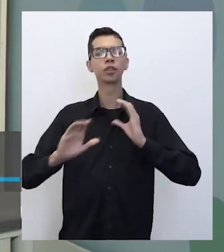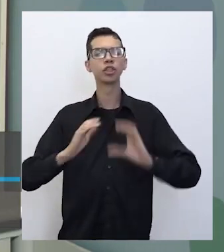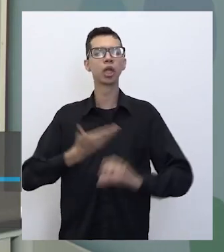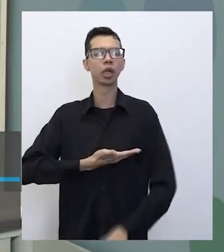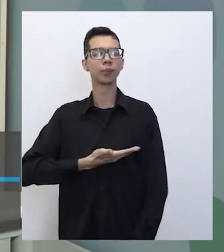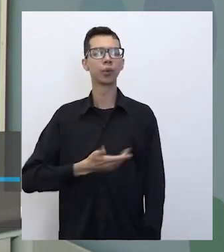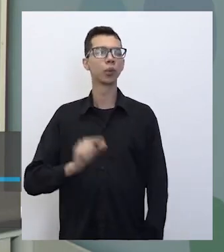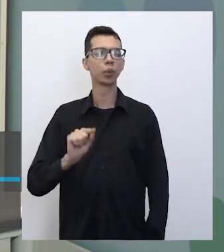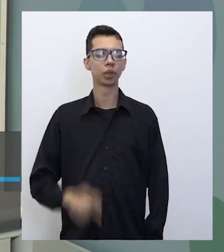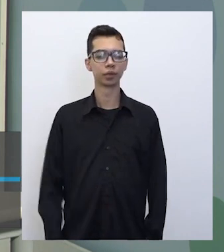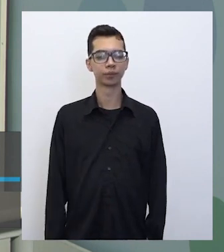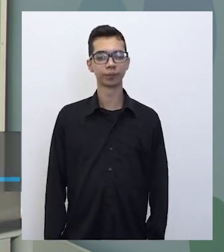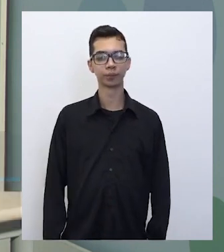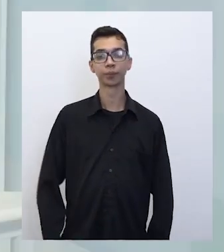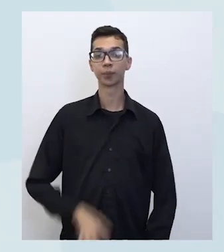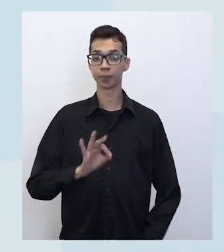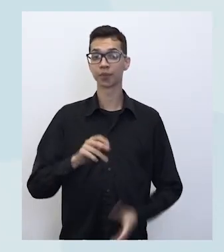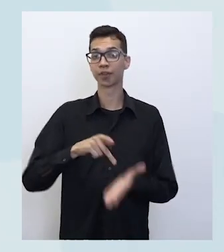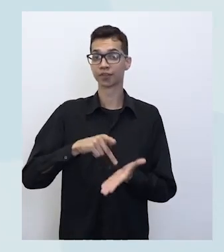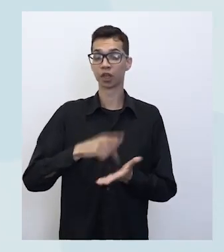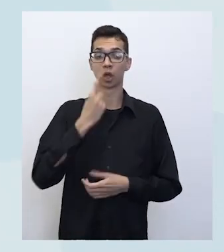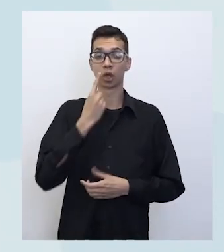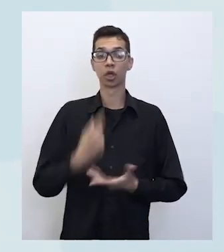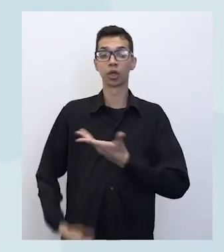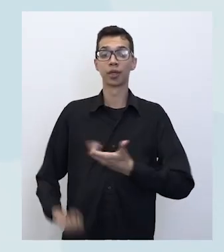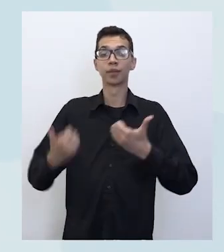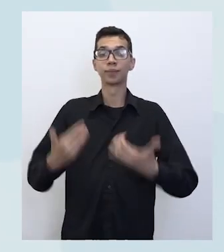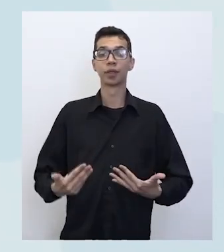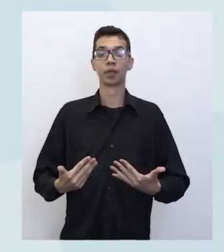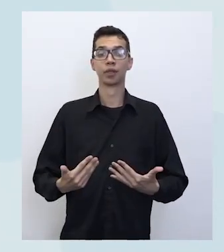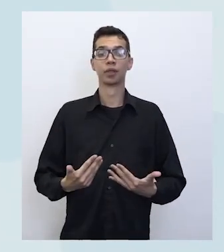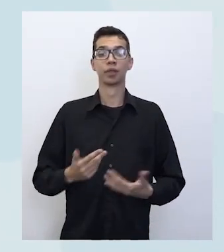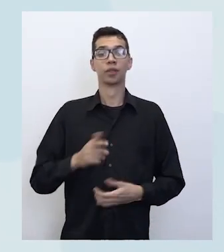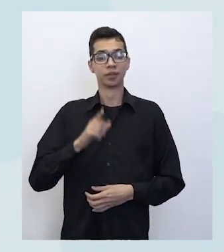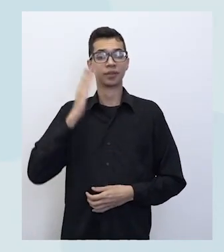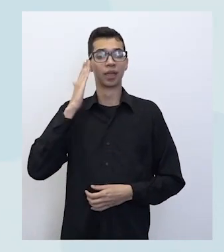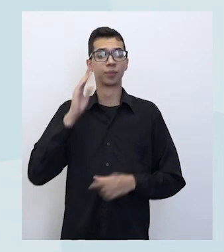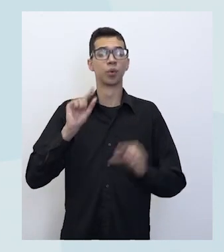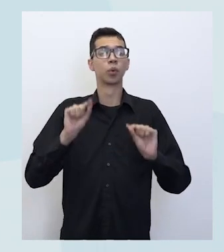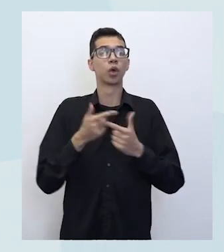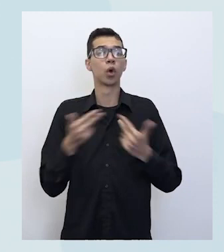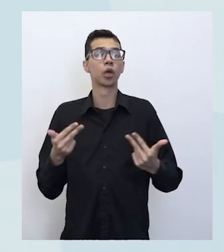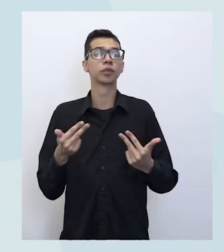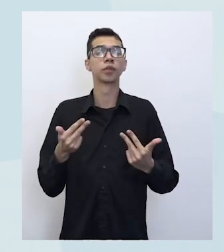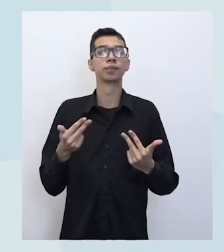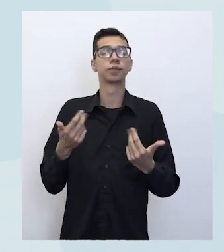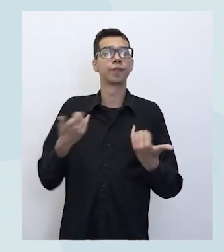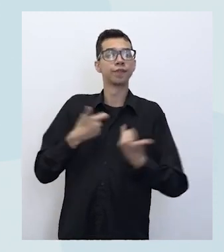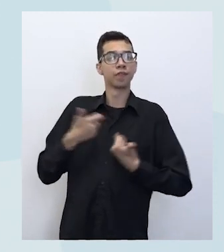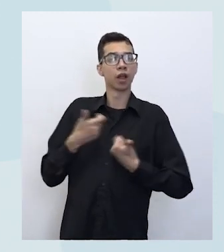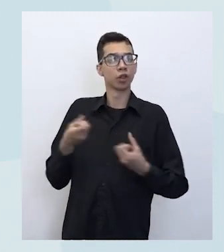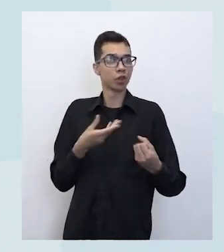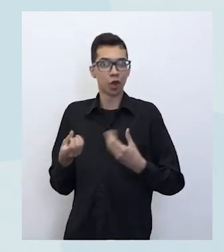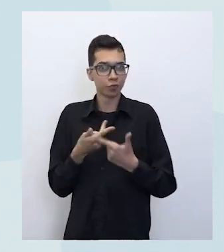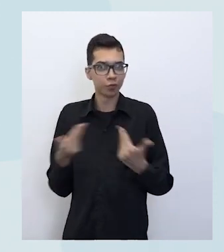flores do verde pinho, saberes novas do meu amigo, novas, ou seja, ela fala, ai flores do verde pinho, ou seja, vocês têm alguma novidade,